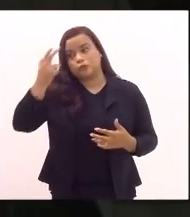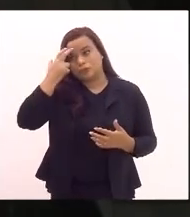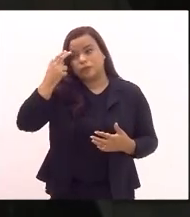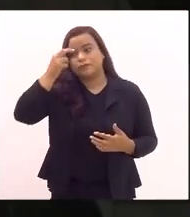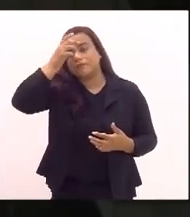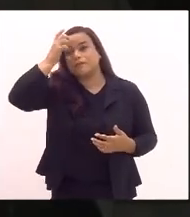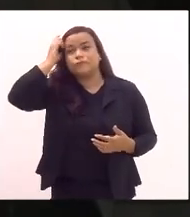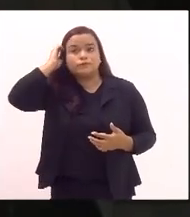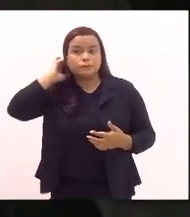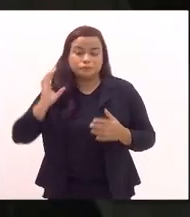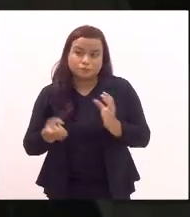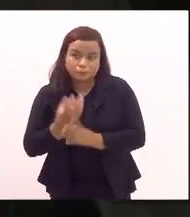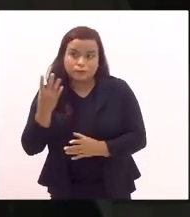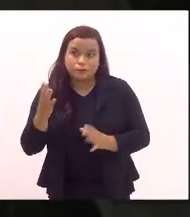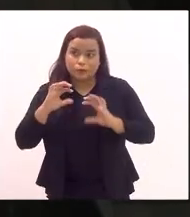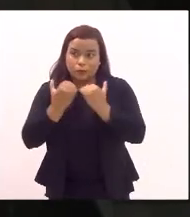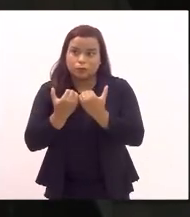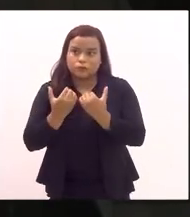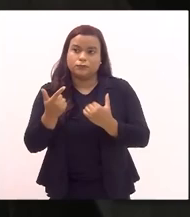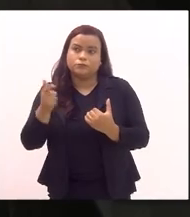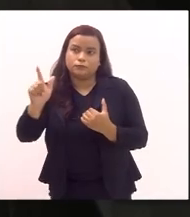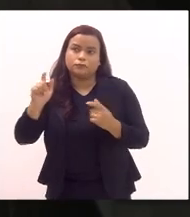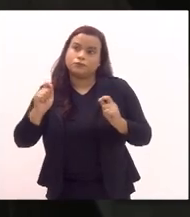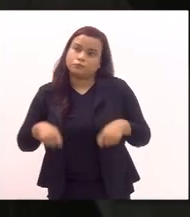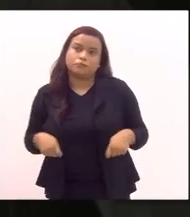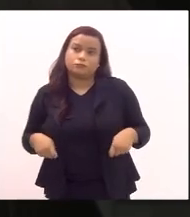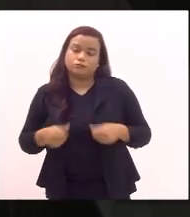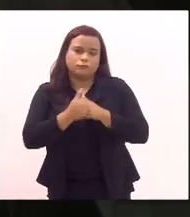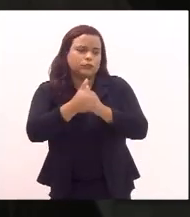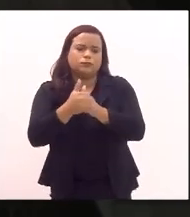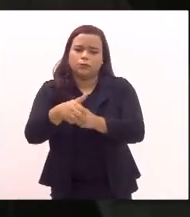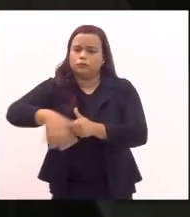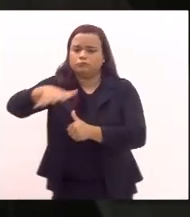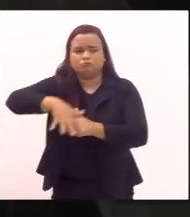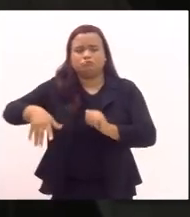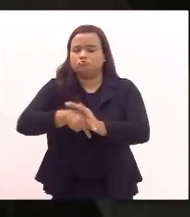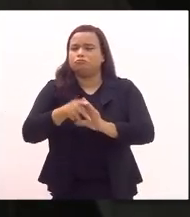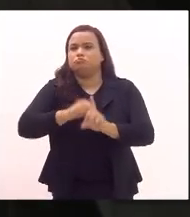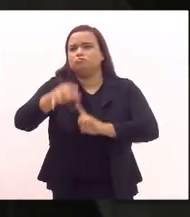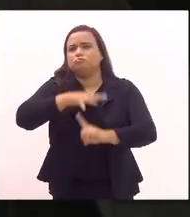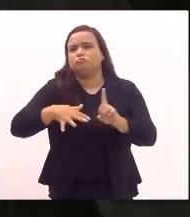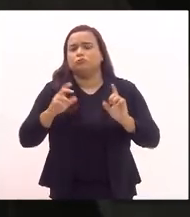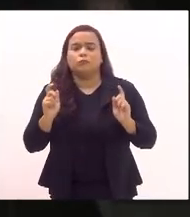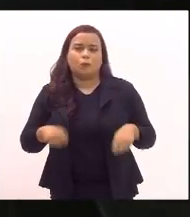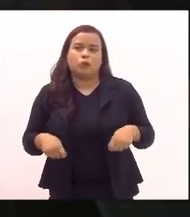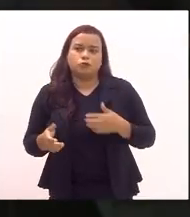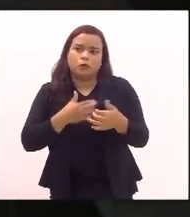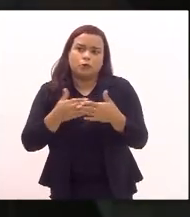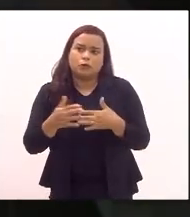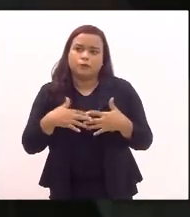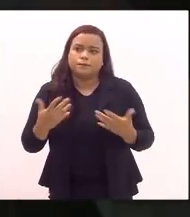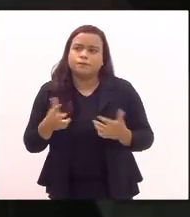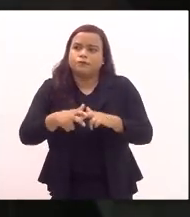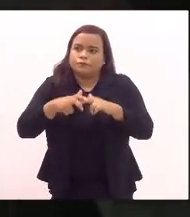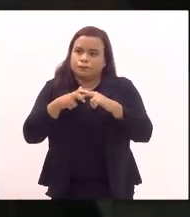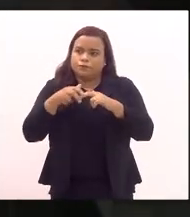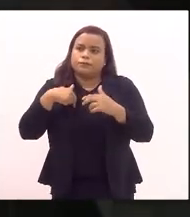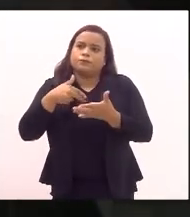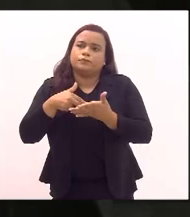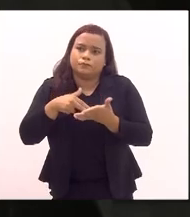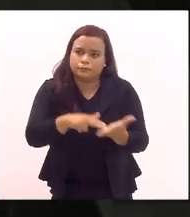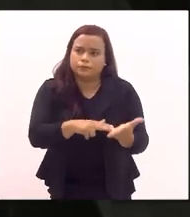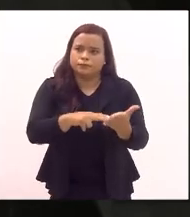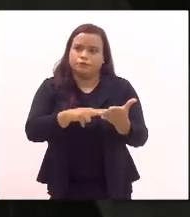a produção de outra comunidade de outros segmentos da sociedade por isso faço aqui esse encaminhamento